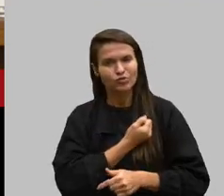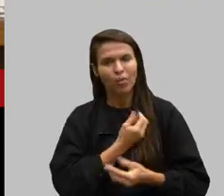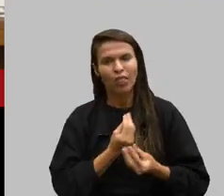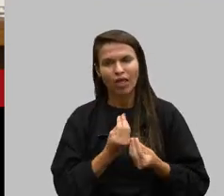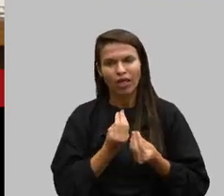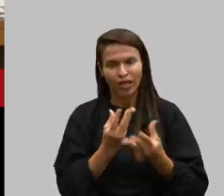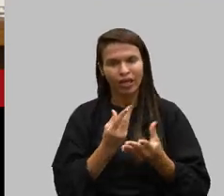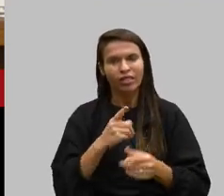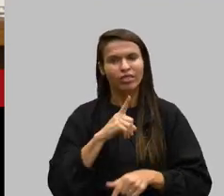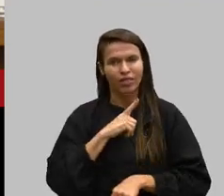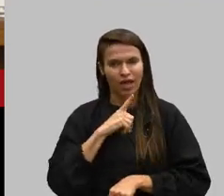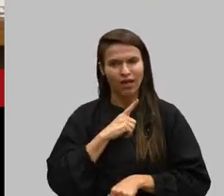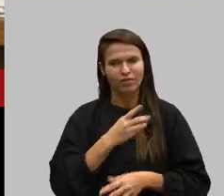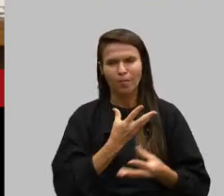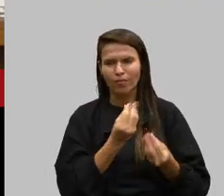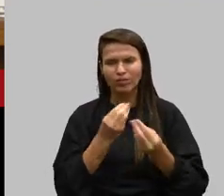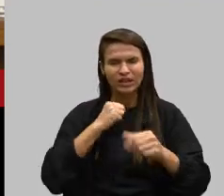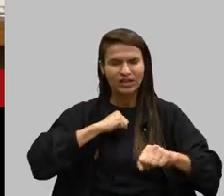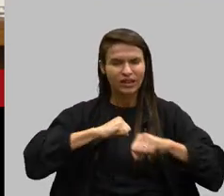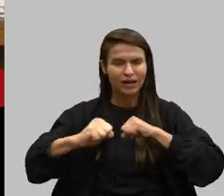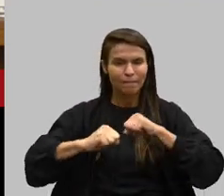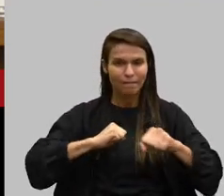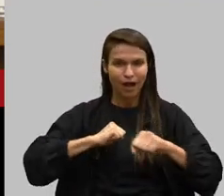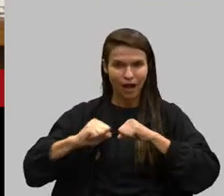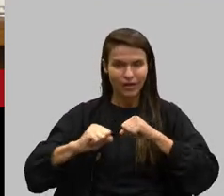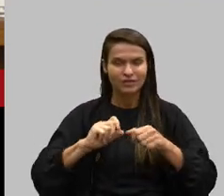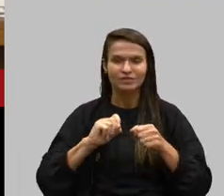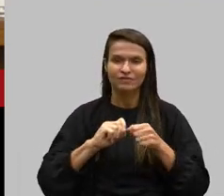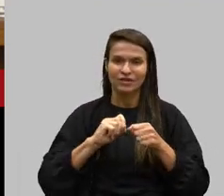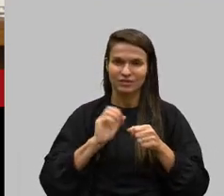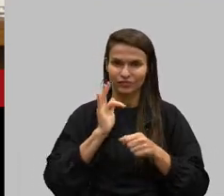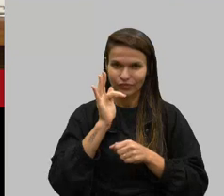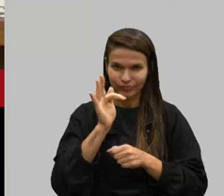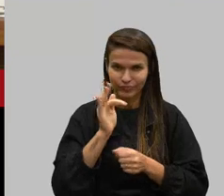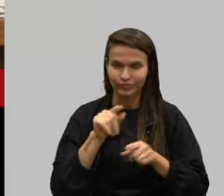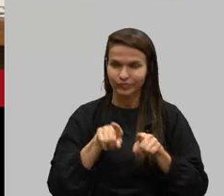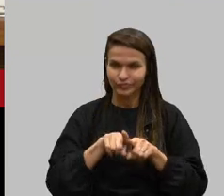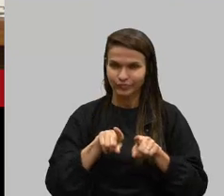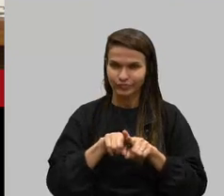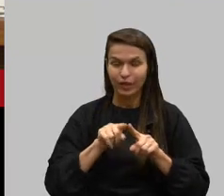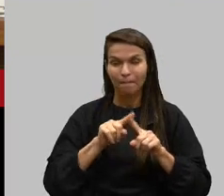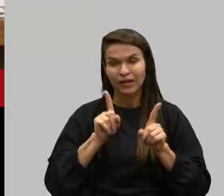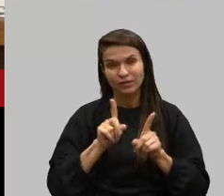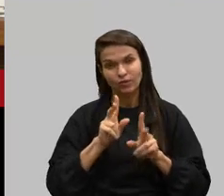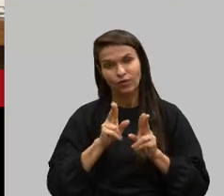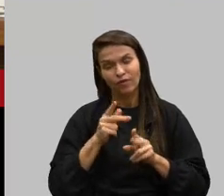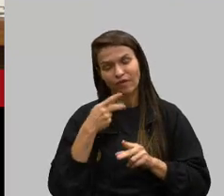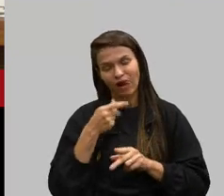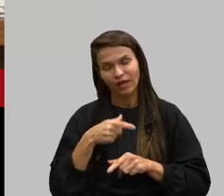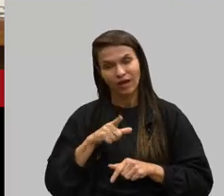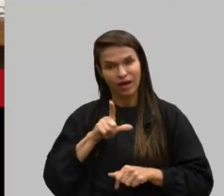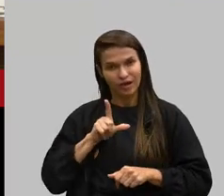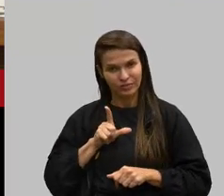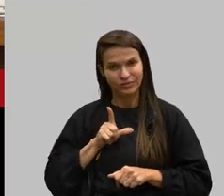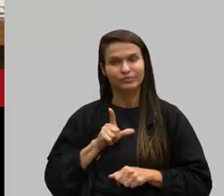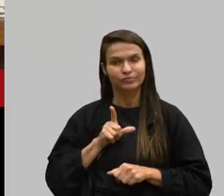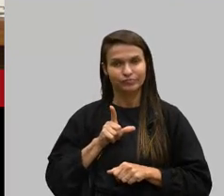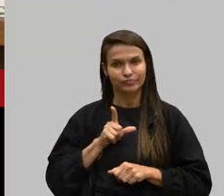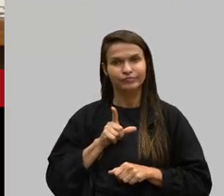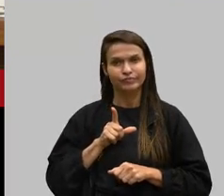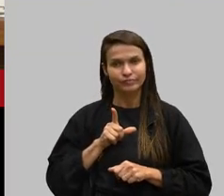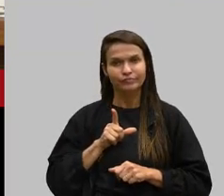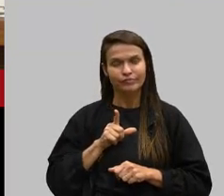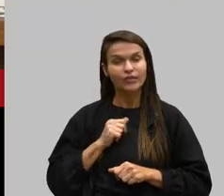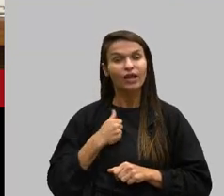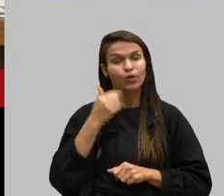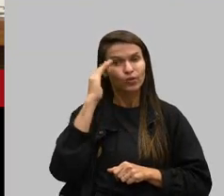temos muito debate a se fazer eh mas como eu disse aqui anteriormente eh eu